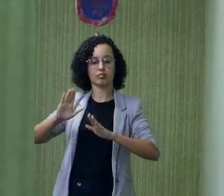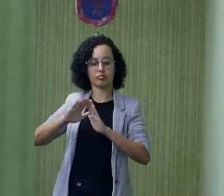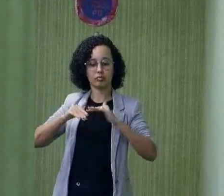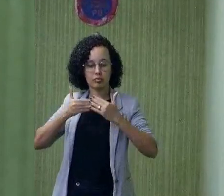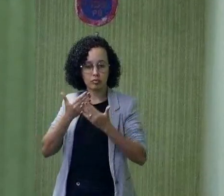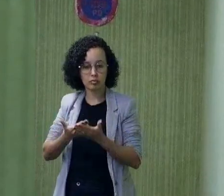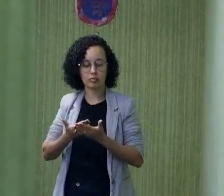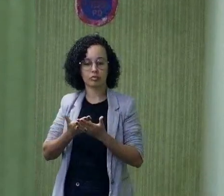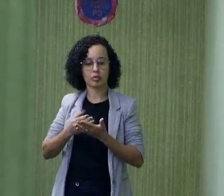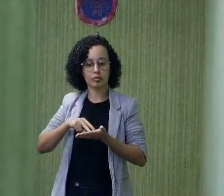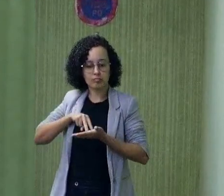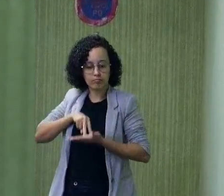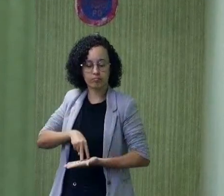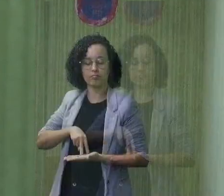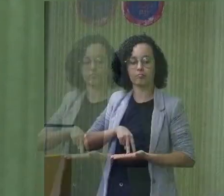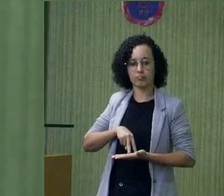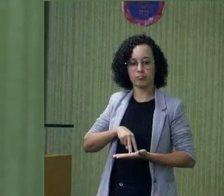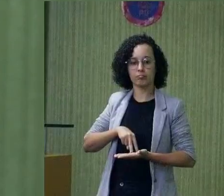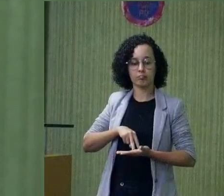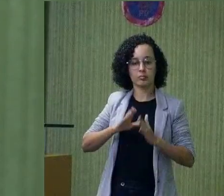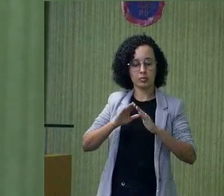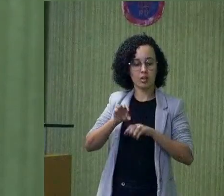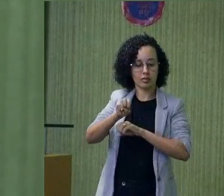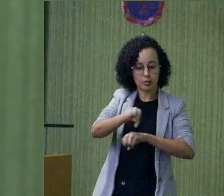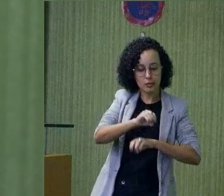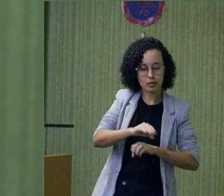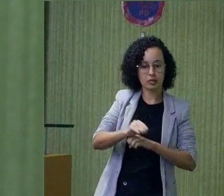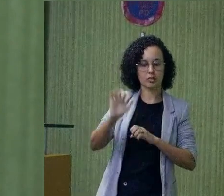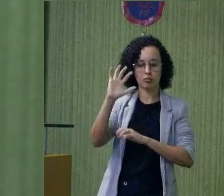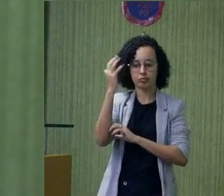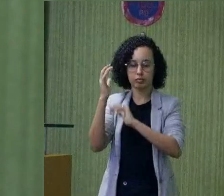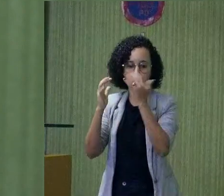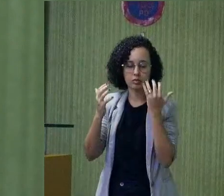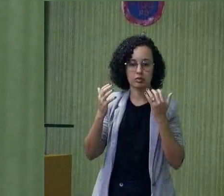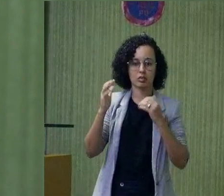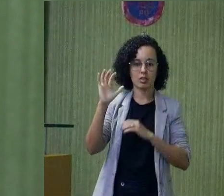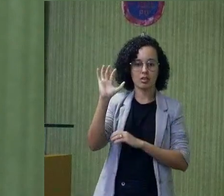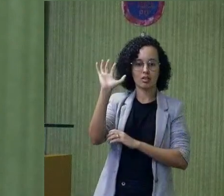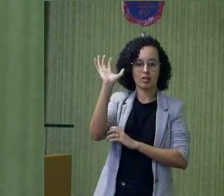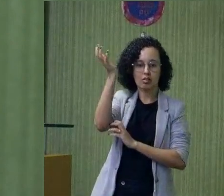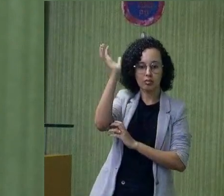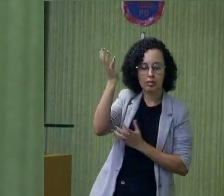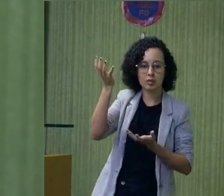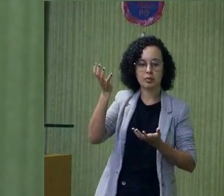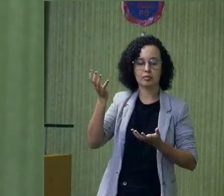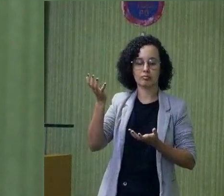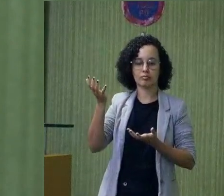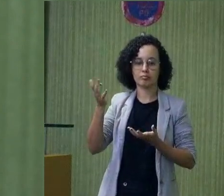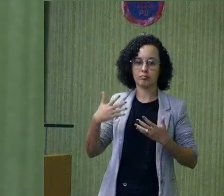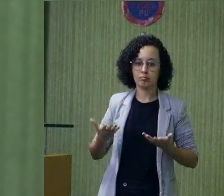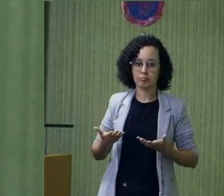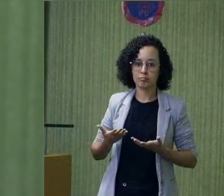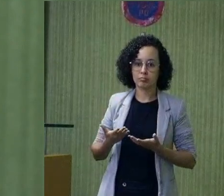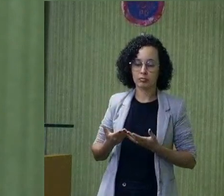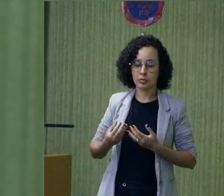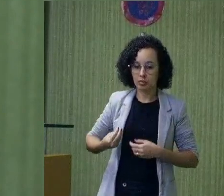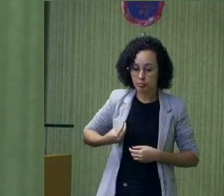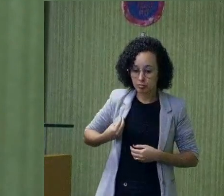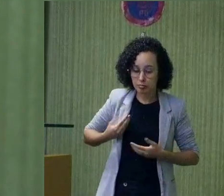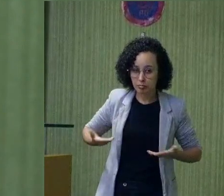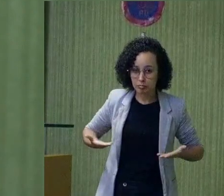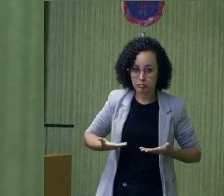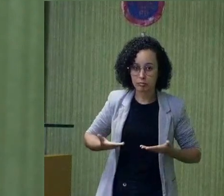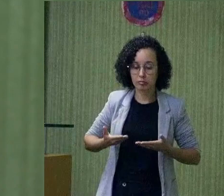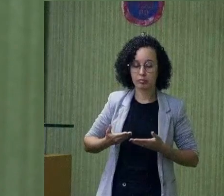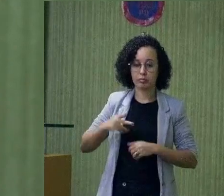escola resiliente a questão da Educação Ambiental os eventos climáticos isso é algo que está muito presente no nosso